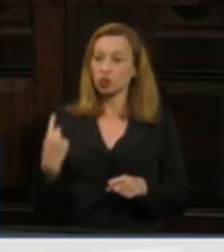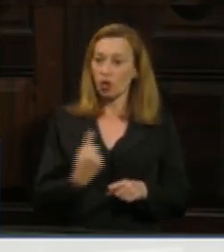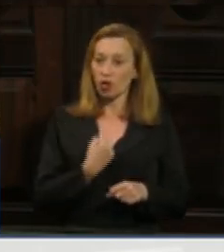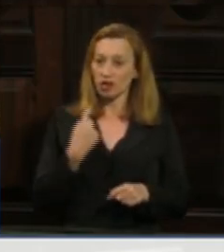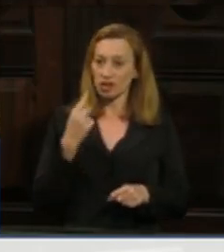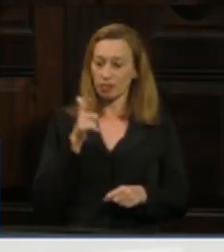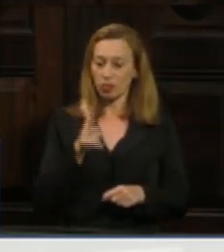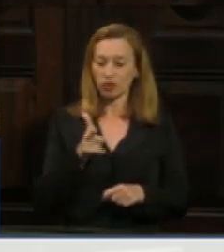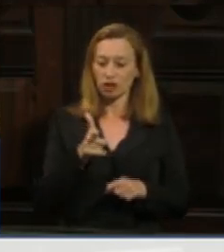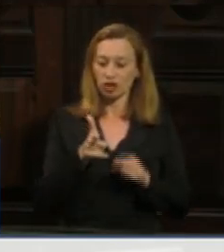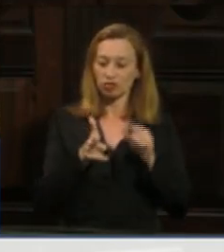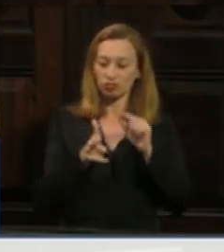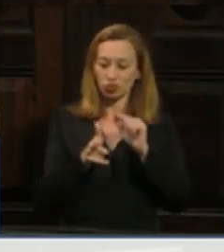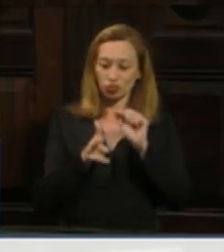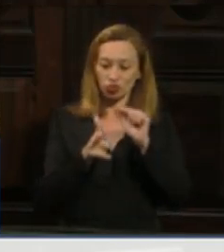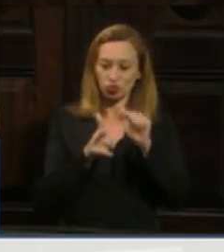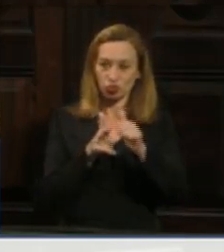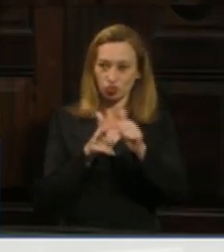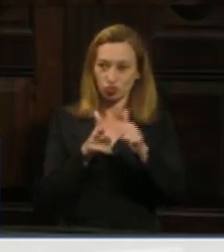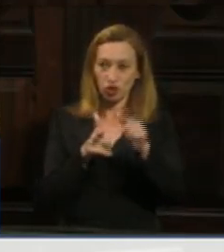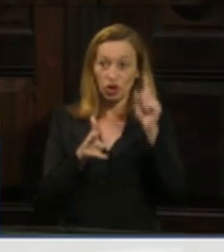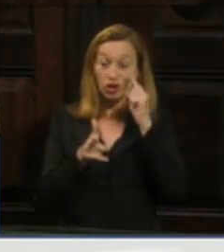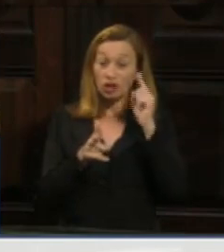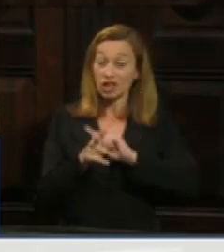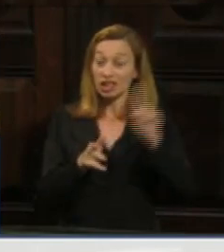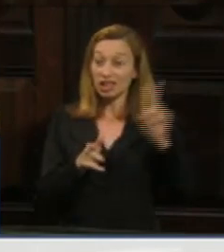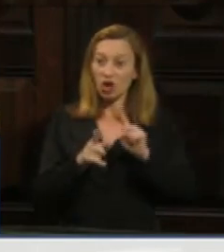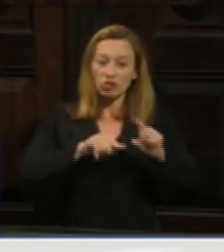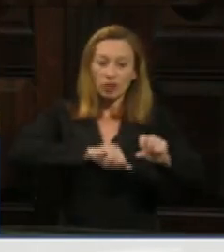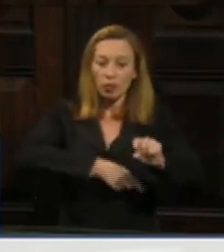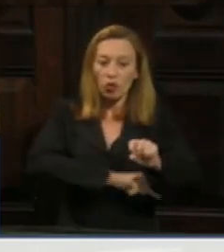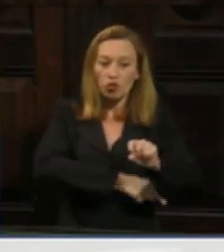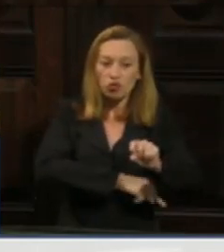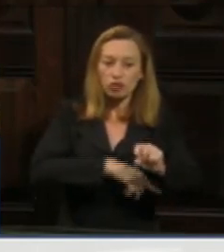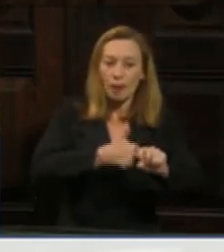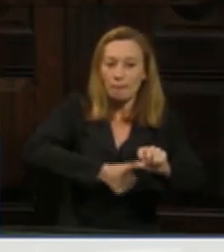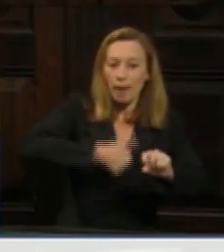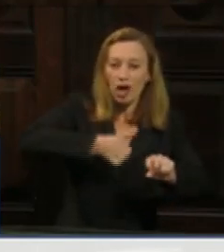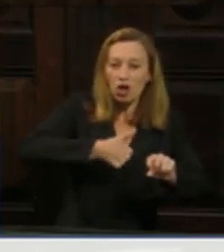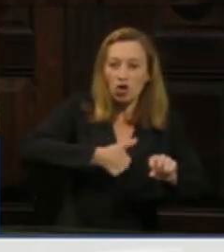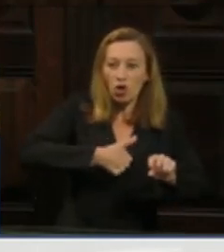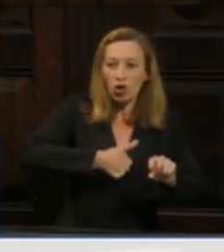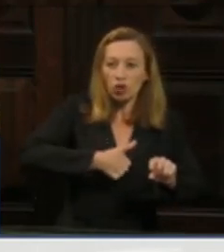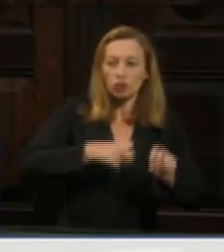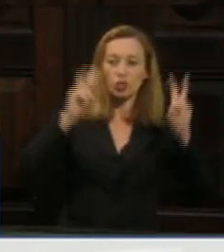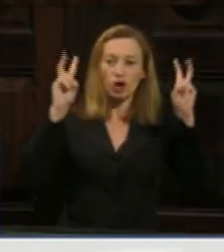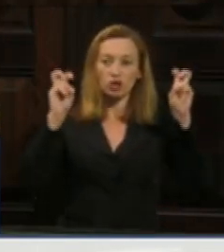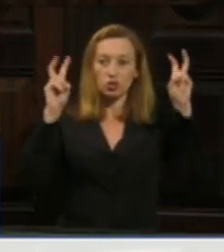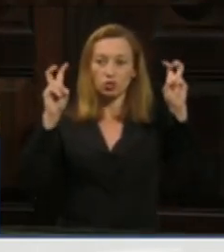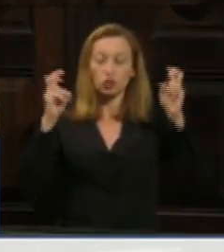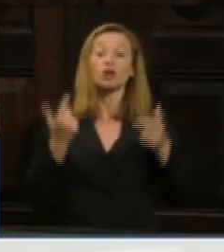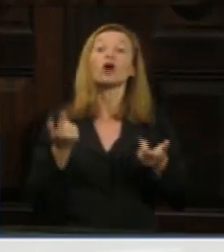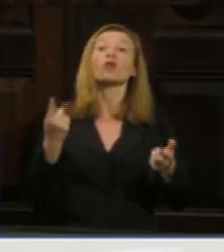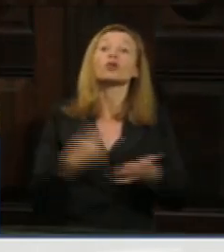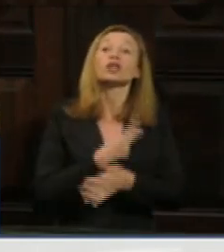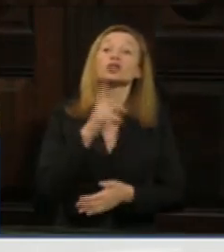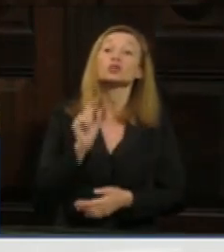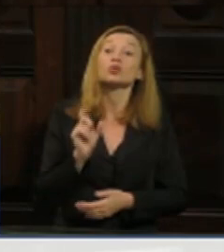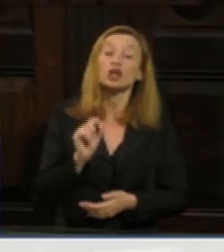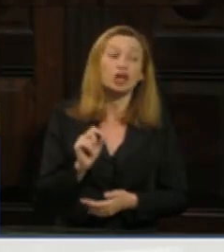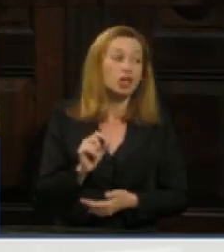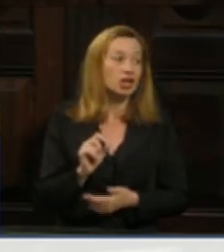gabinete que cabe. E aí vai lá e solta essa publicação. Obviamente que os meus